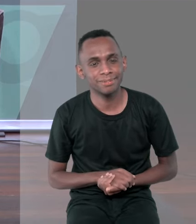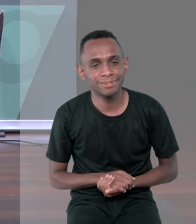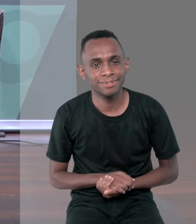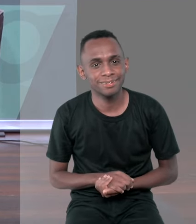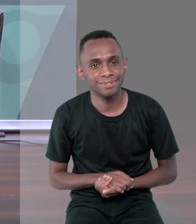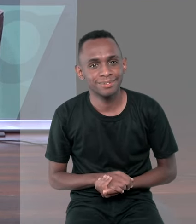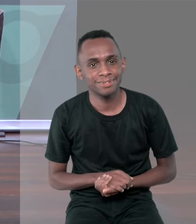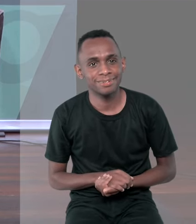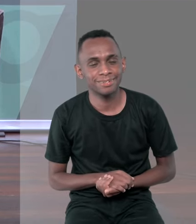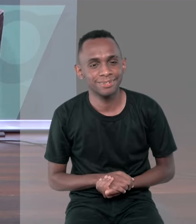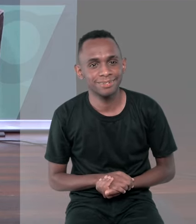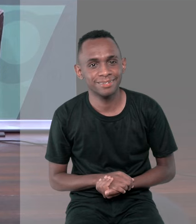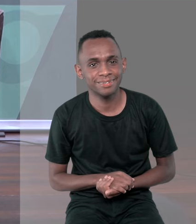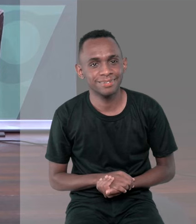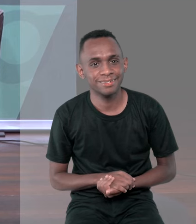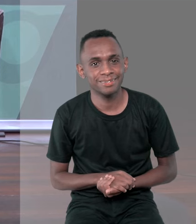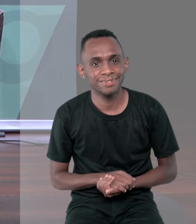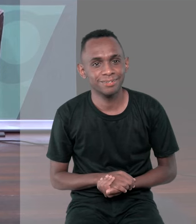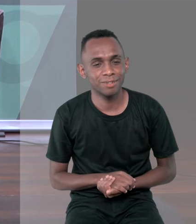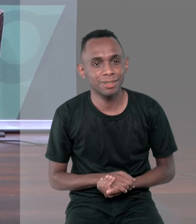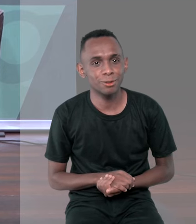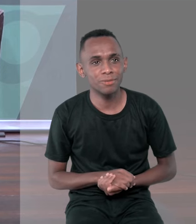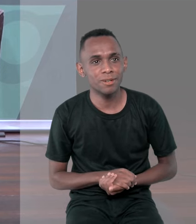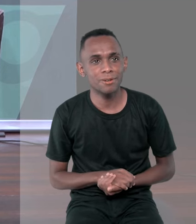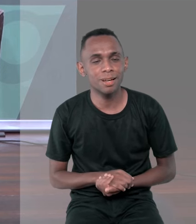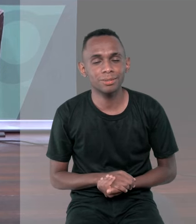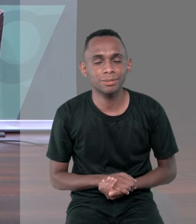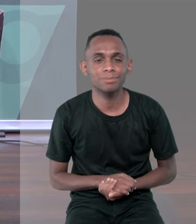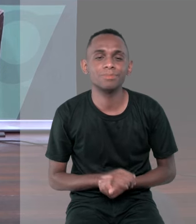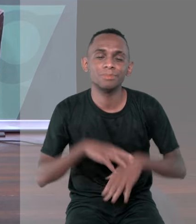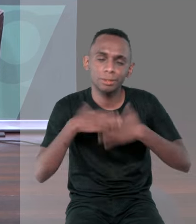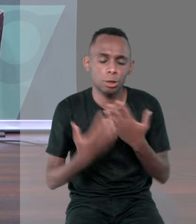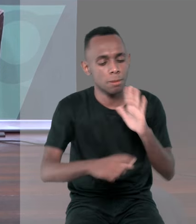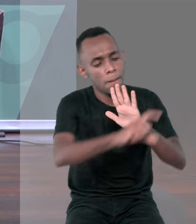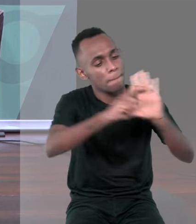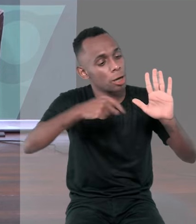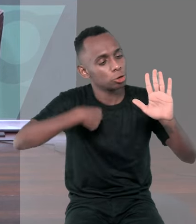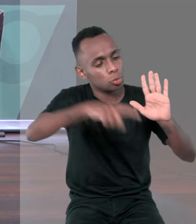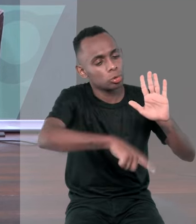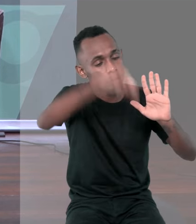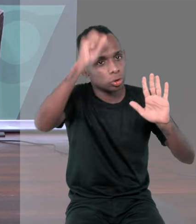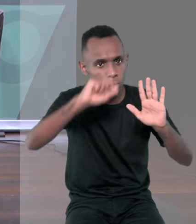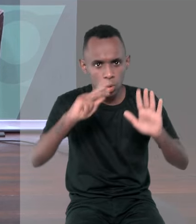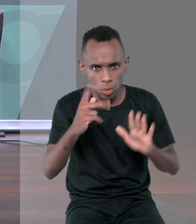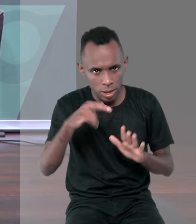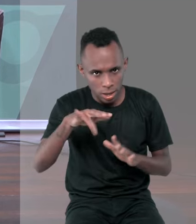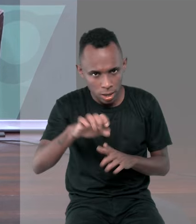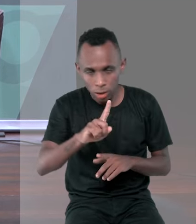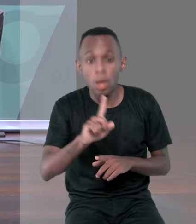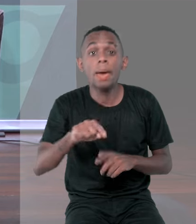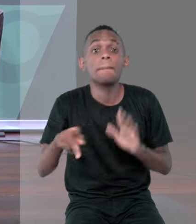cabelos cacheados, usando calças jeans e uma blusa verde. Bom, a parte que eu escolhi não é do Henrique, é da